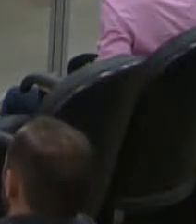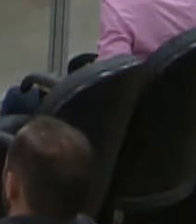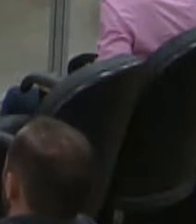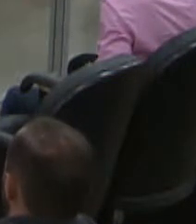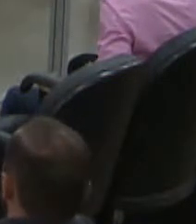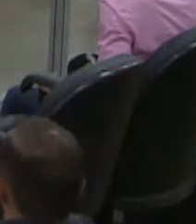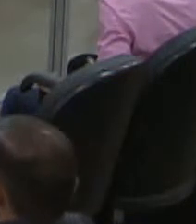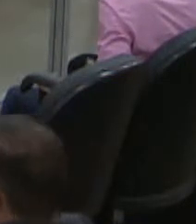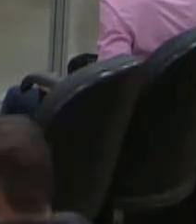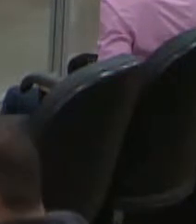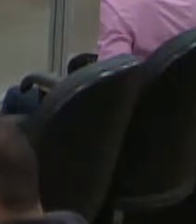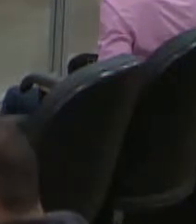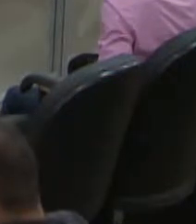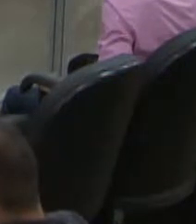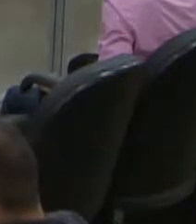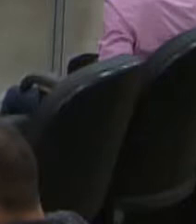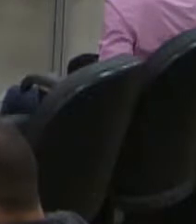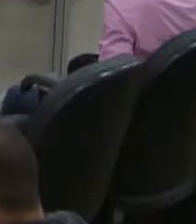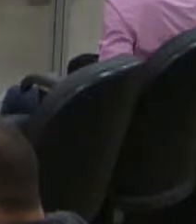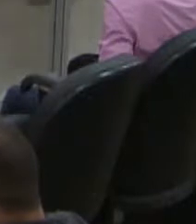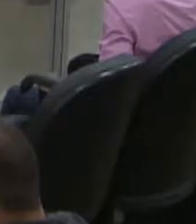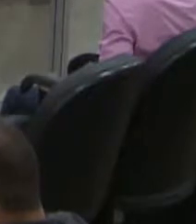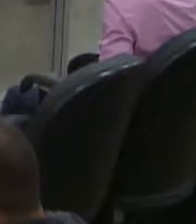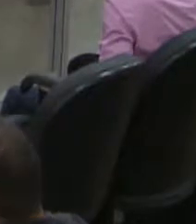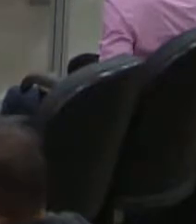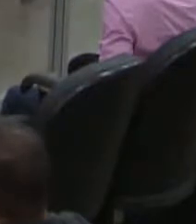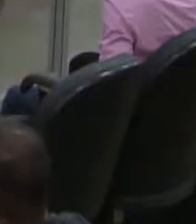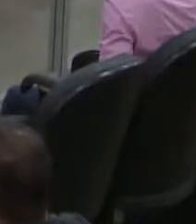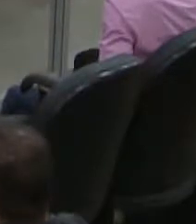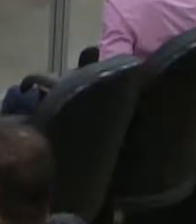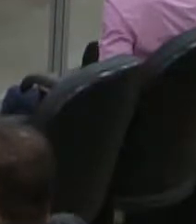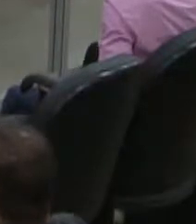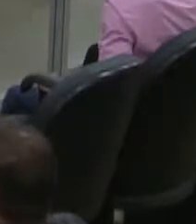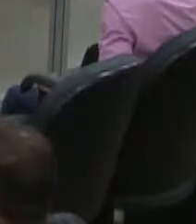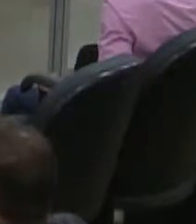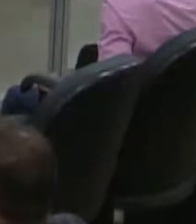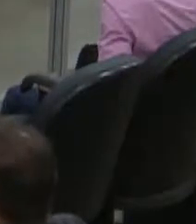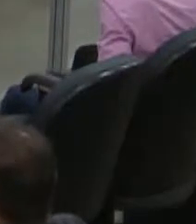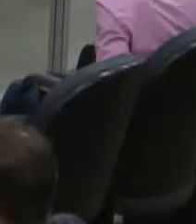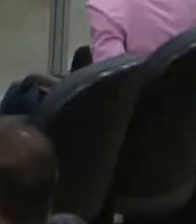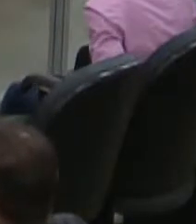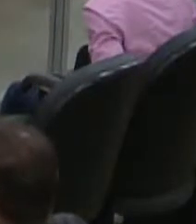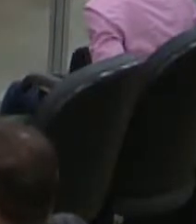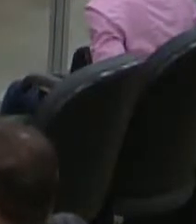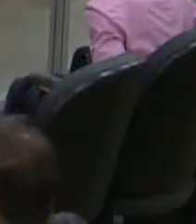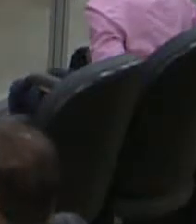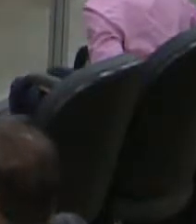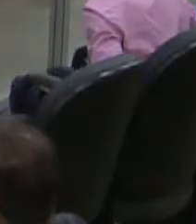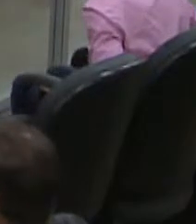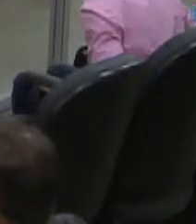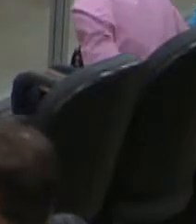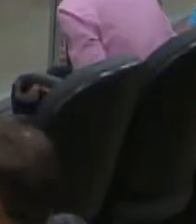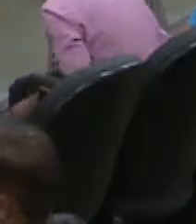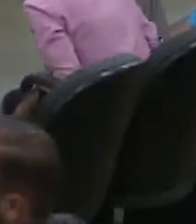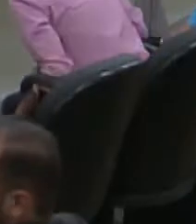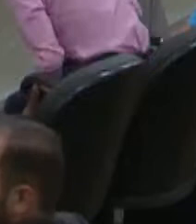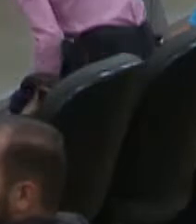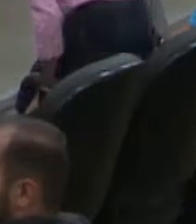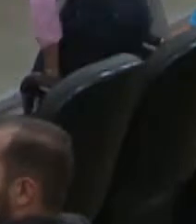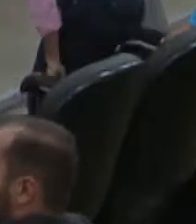ok então nós neste momento convocamos aí aos senhores vereadores que fazem parte das comissões